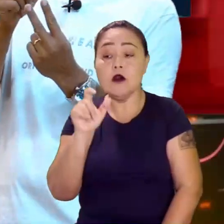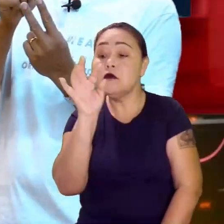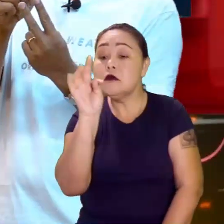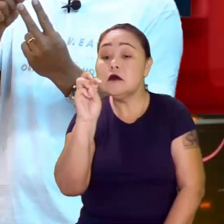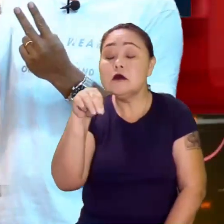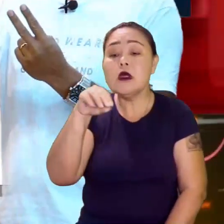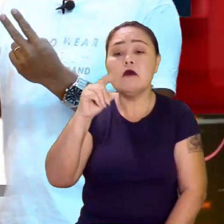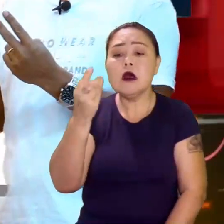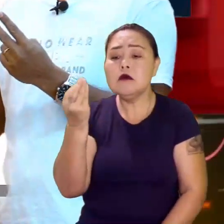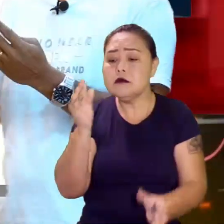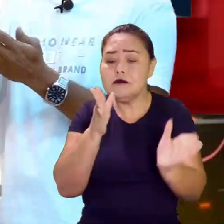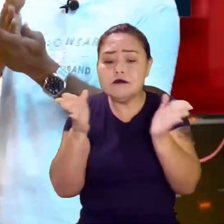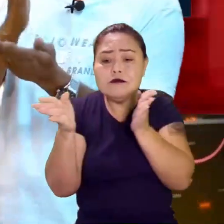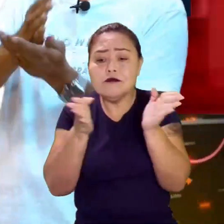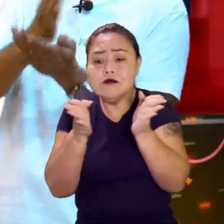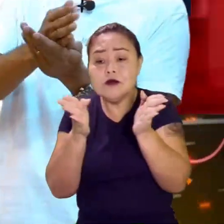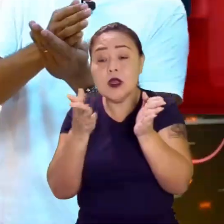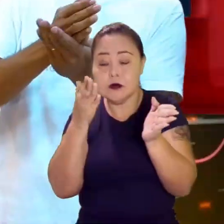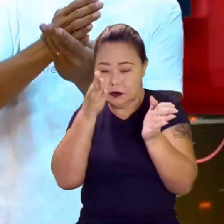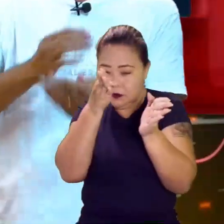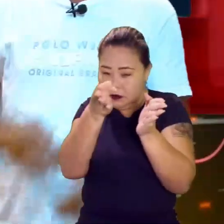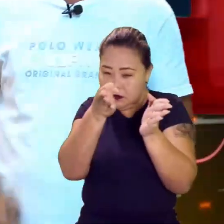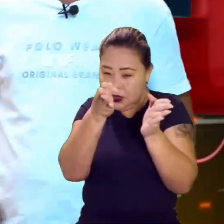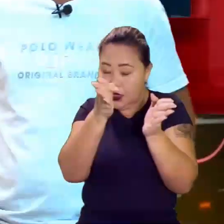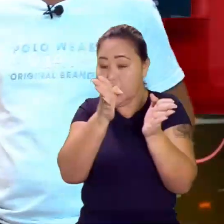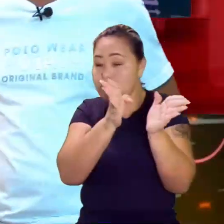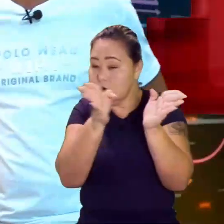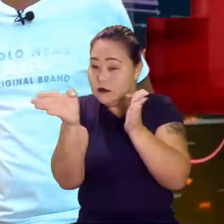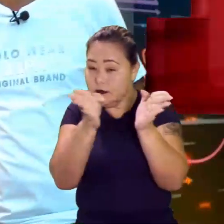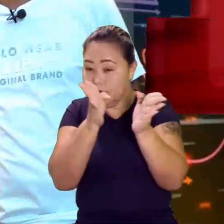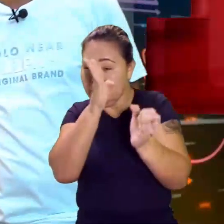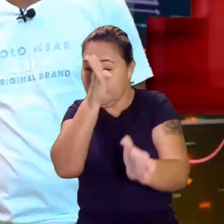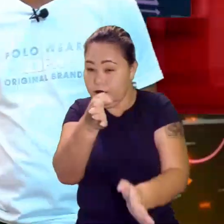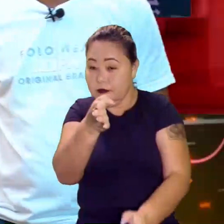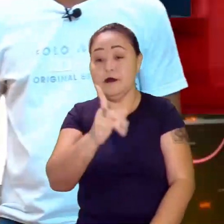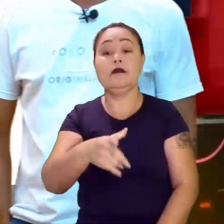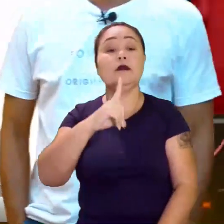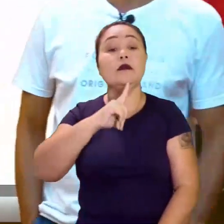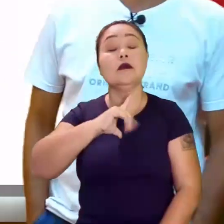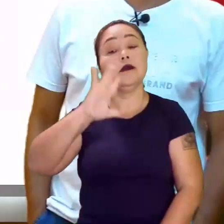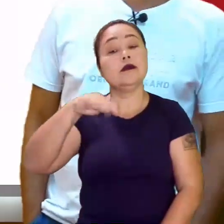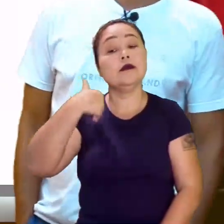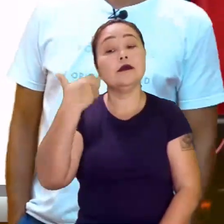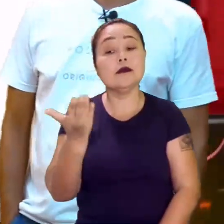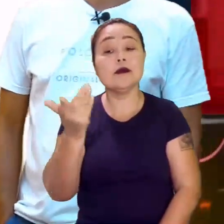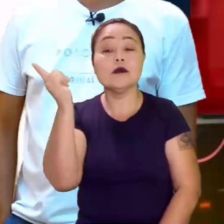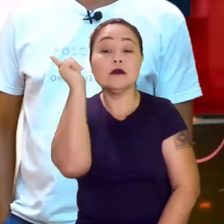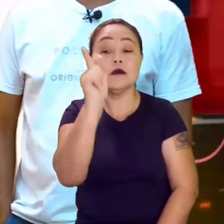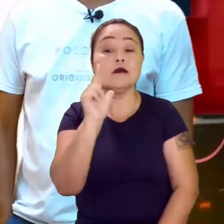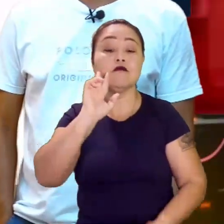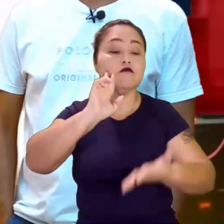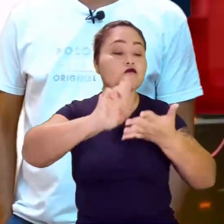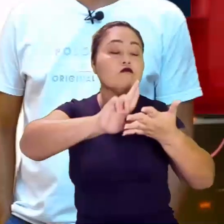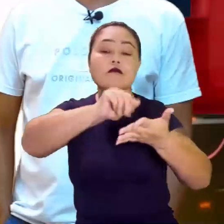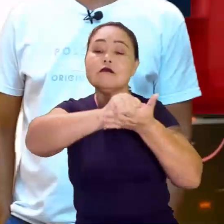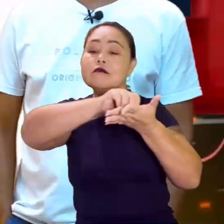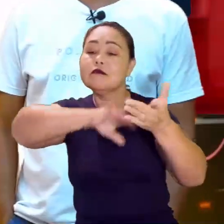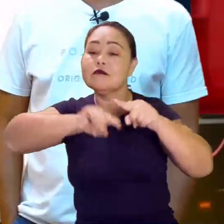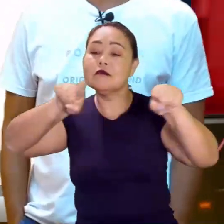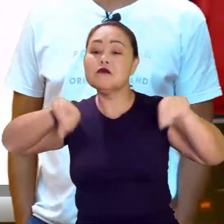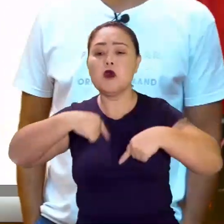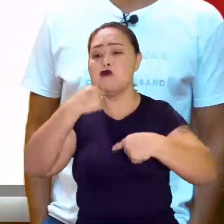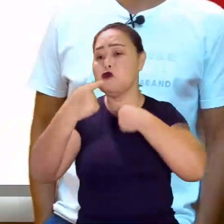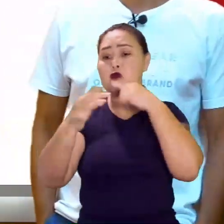ficar sobrando no meio, que é justamente o termo central da nossa PA. Isso mesmo, né? E com isso, vocês conseguem resolver as atividades de sala